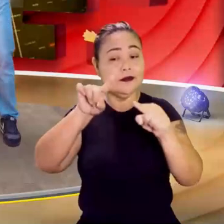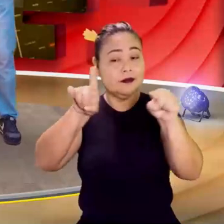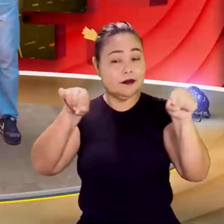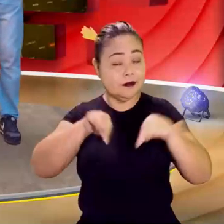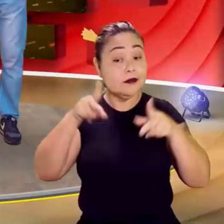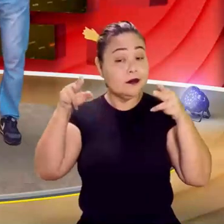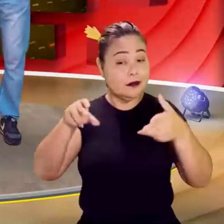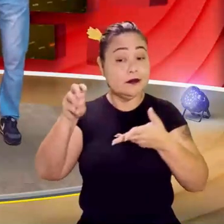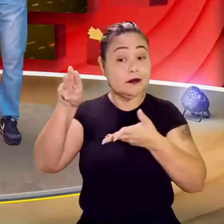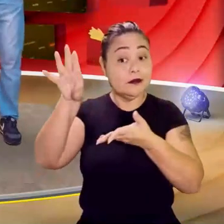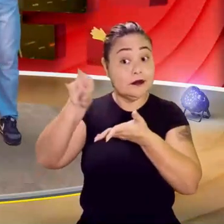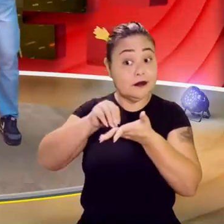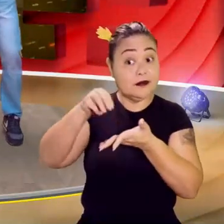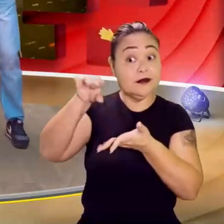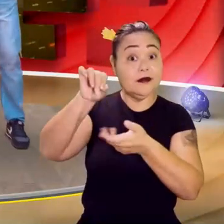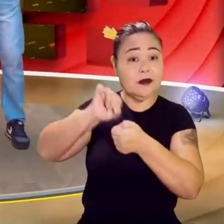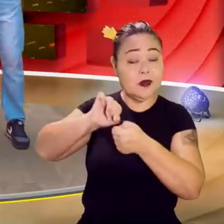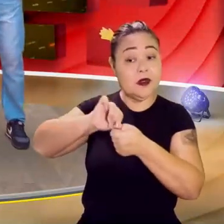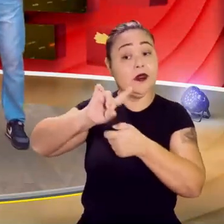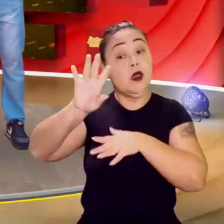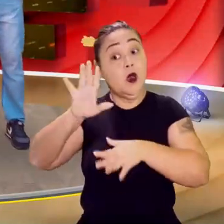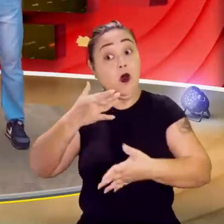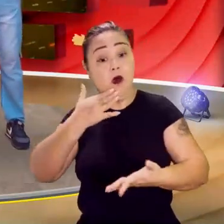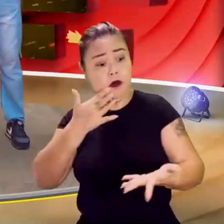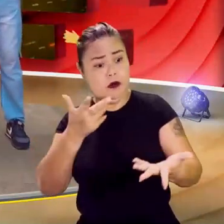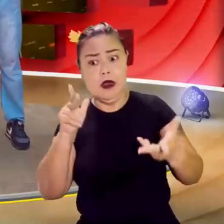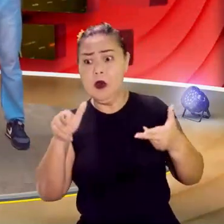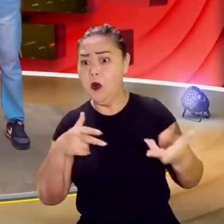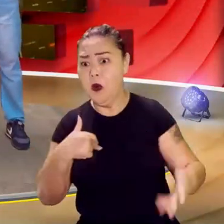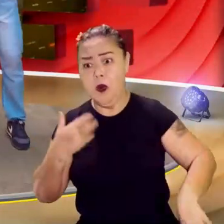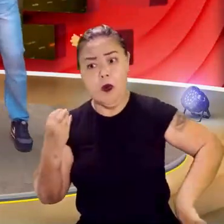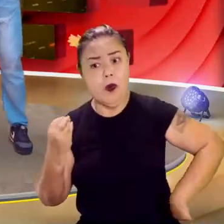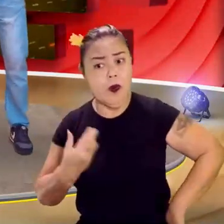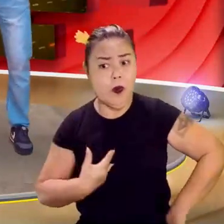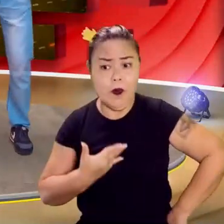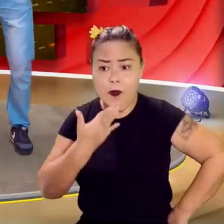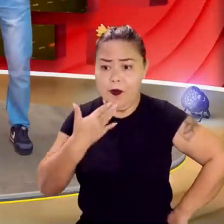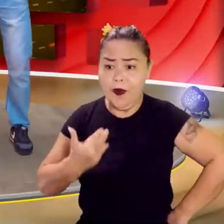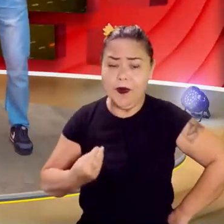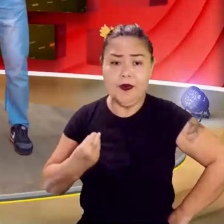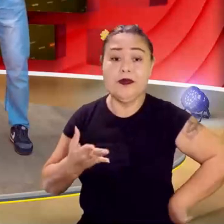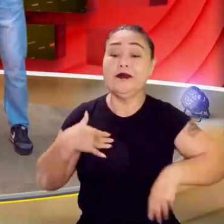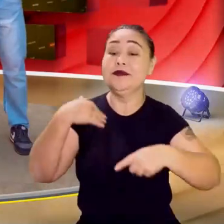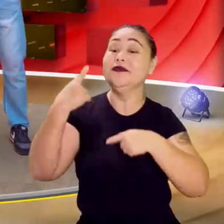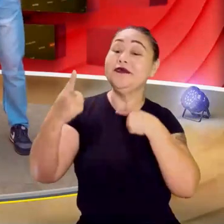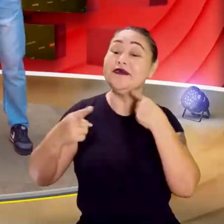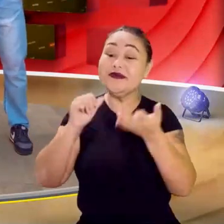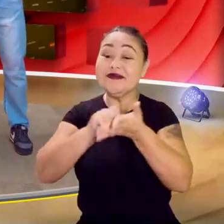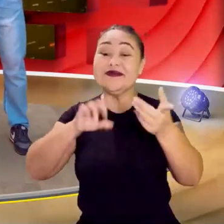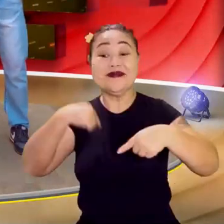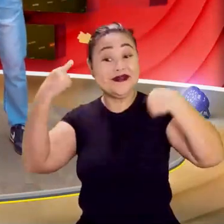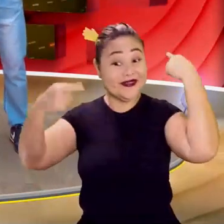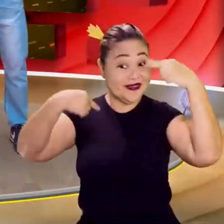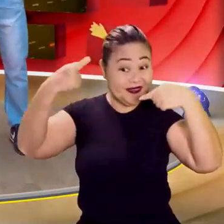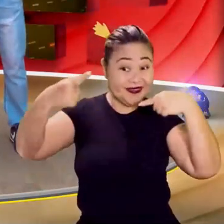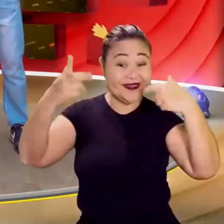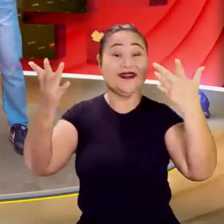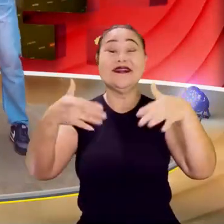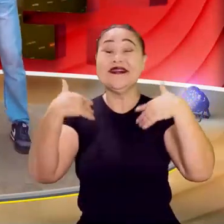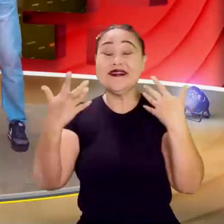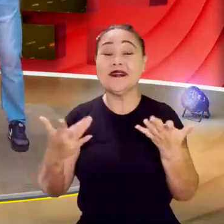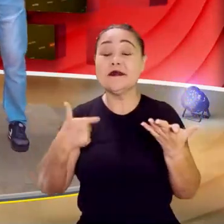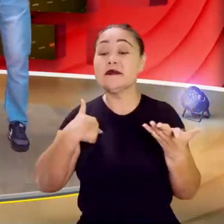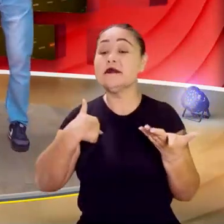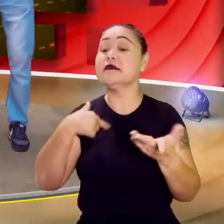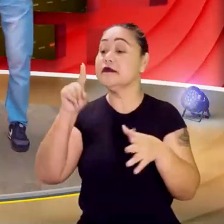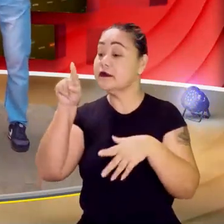mesmo modelinho, né? Aí eles vão dizer, nossa, tontinho. Ah, não. Atividade de sala, tá te enlouquecendo. É assim,